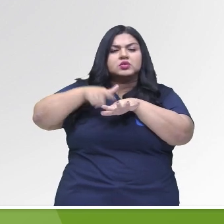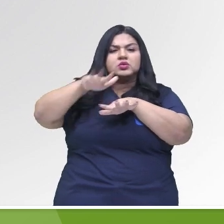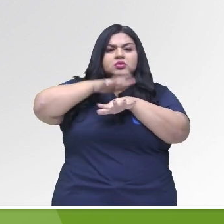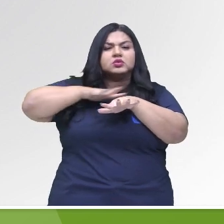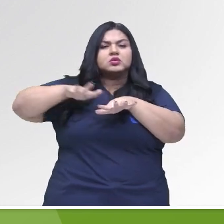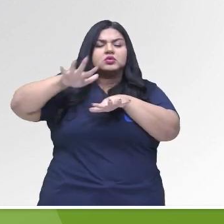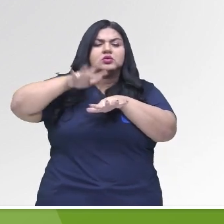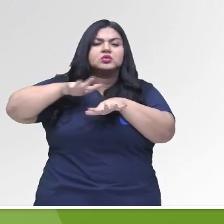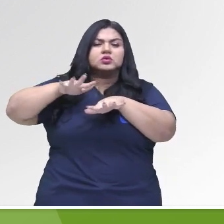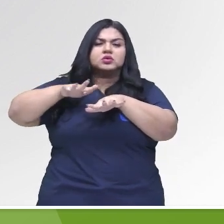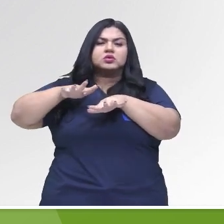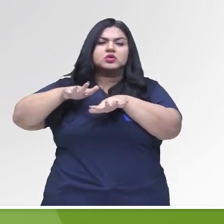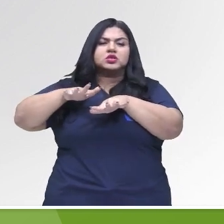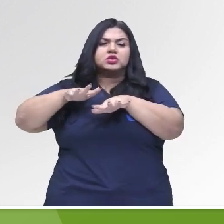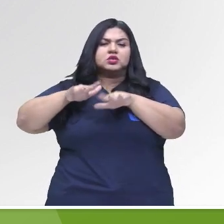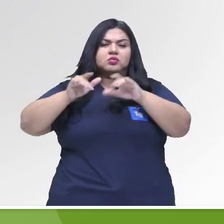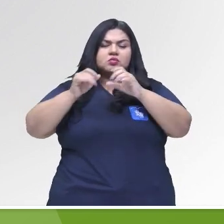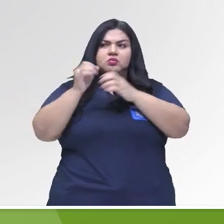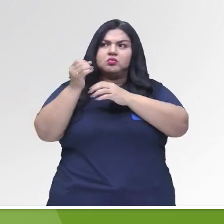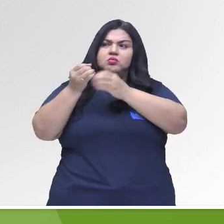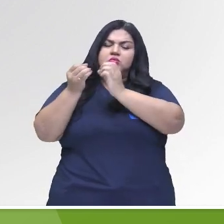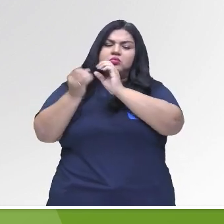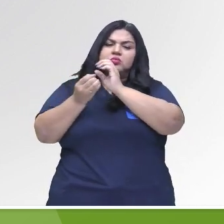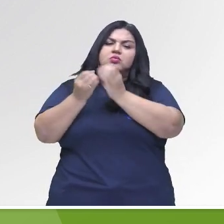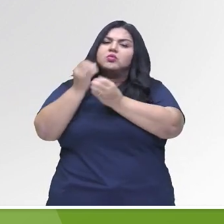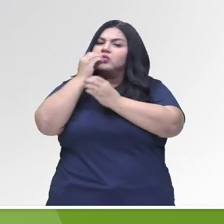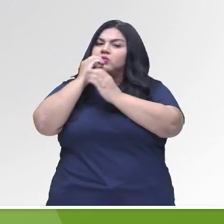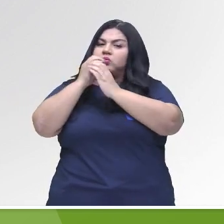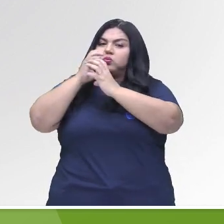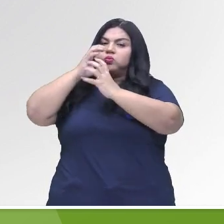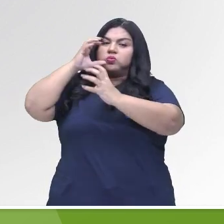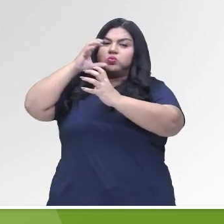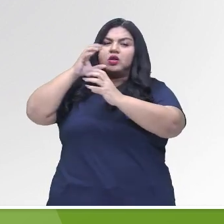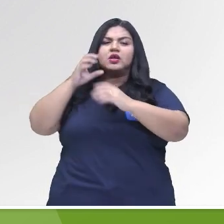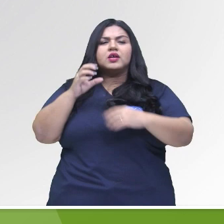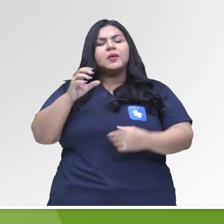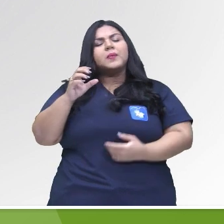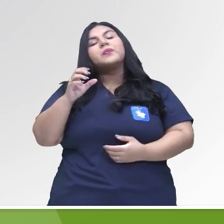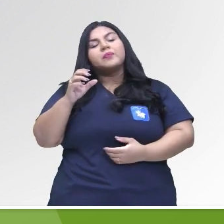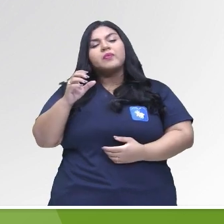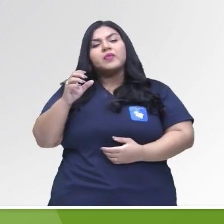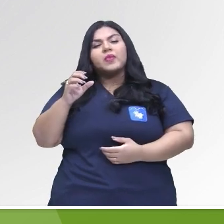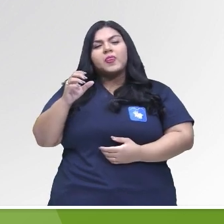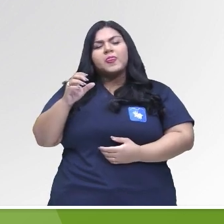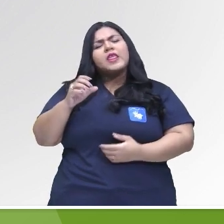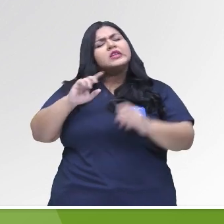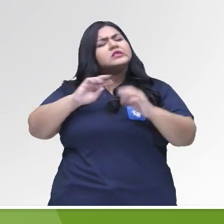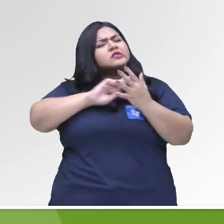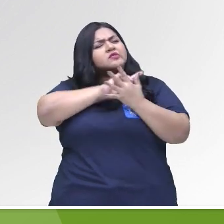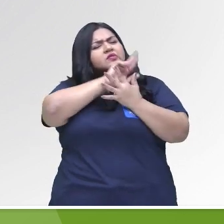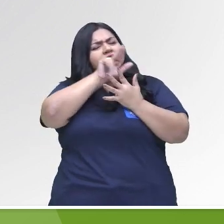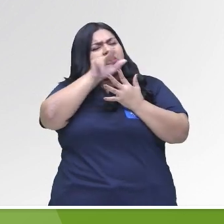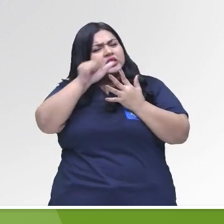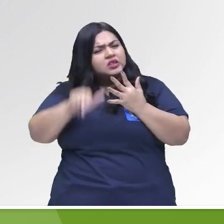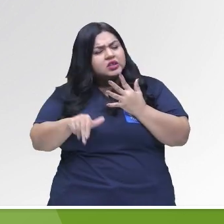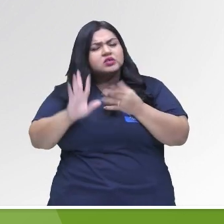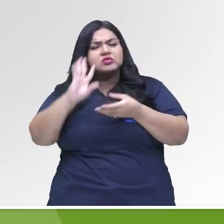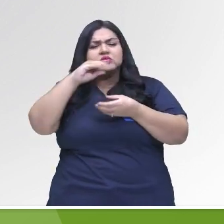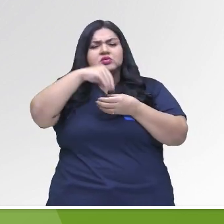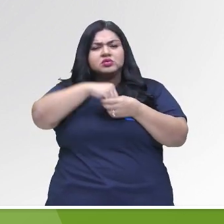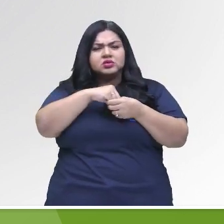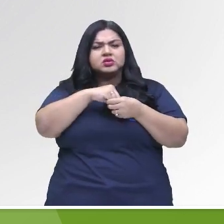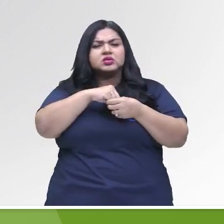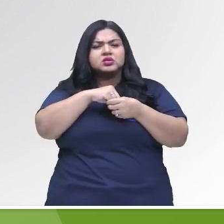geral, balões, mamadeiras, tá? Então, a gente tem aí várias